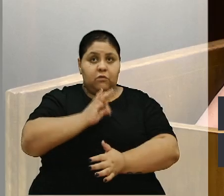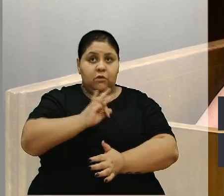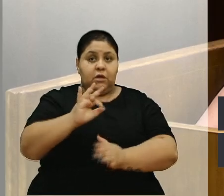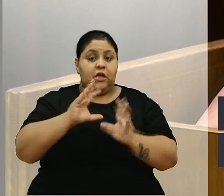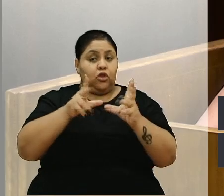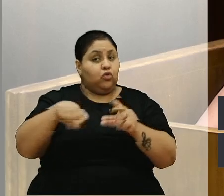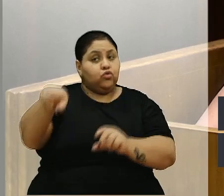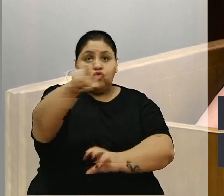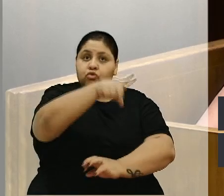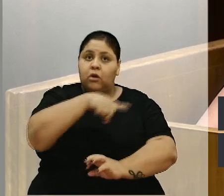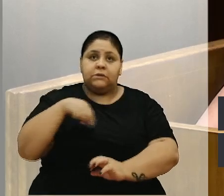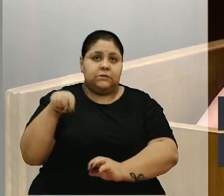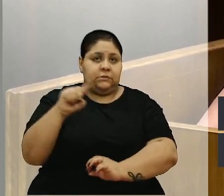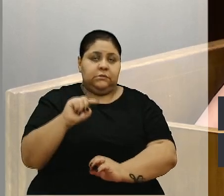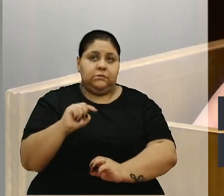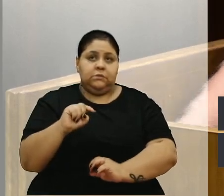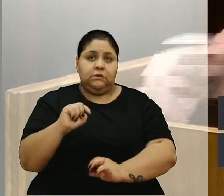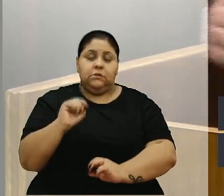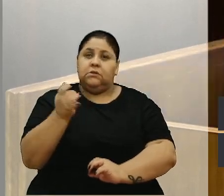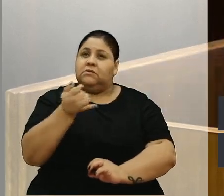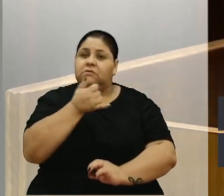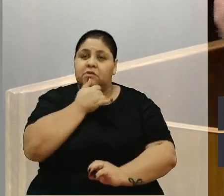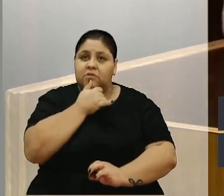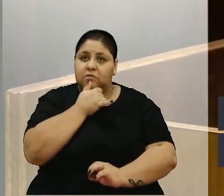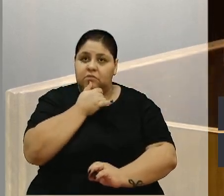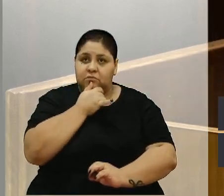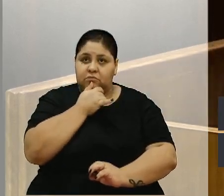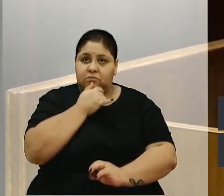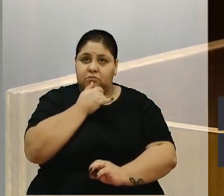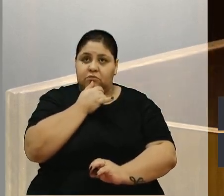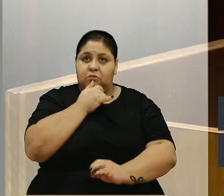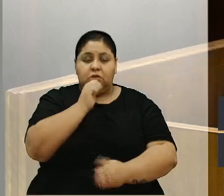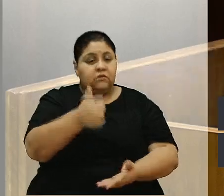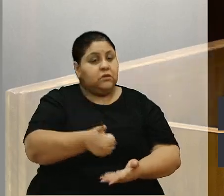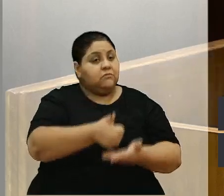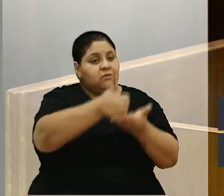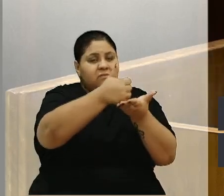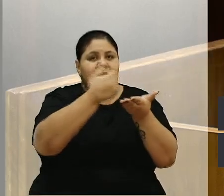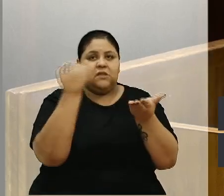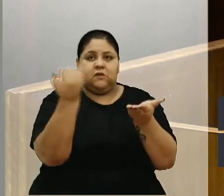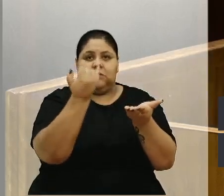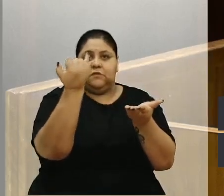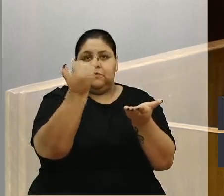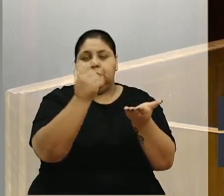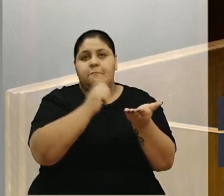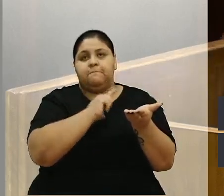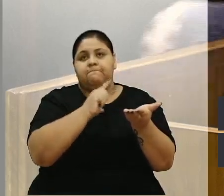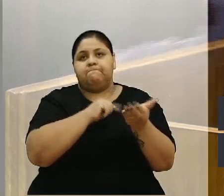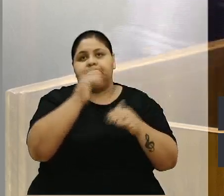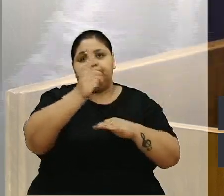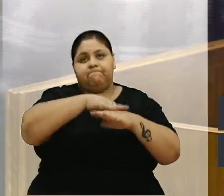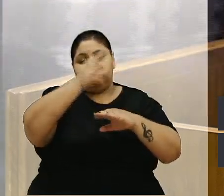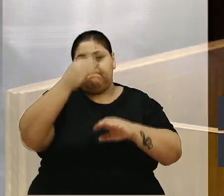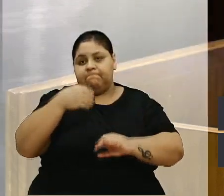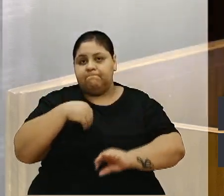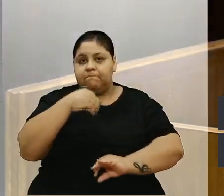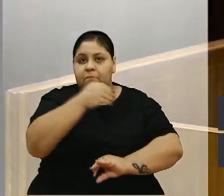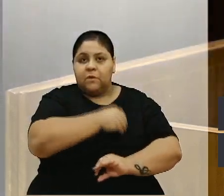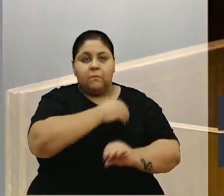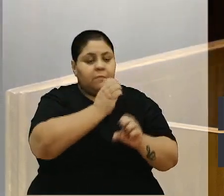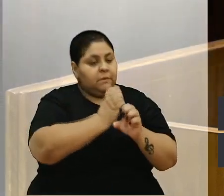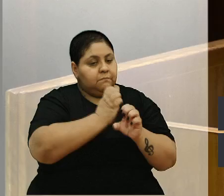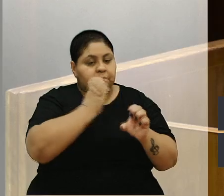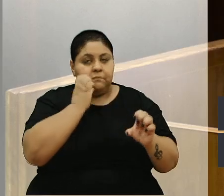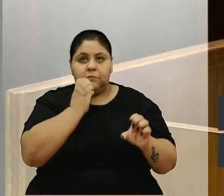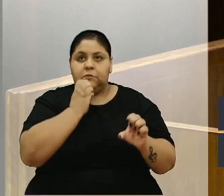nós. E infelizmente não dão essa contrapartida tão importante que nós teríamos mais médicos, mais engenheiros,